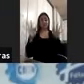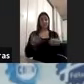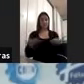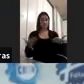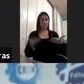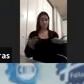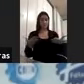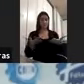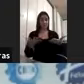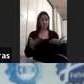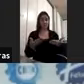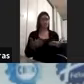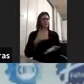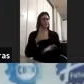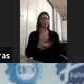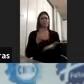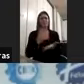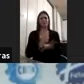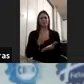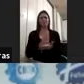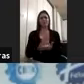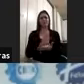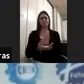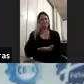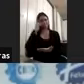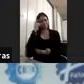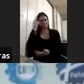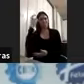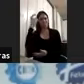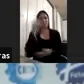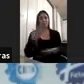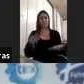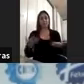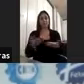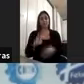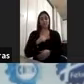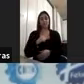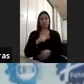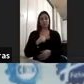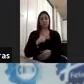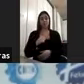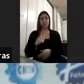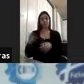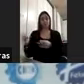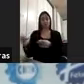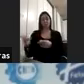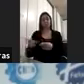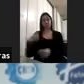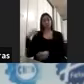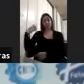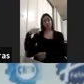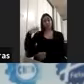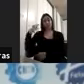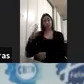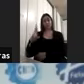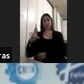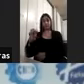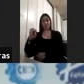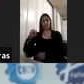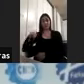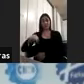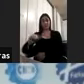como sempre, com muita razão, hoje nós temos na Lab a participação também do deputado estadual Romanelli, porque ele